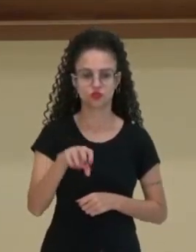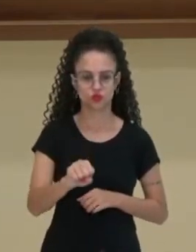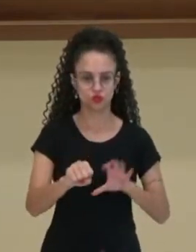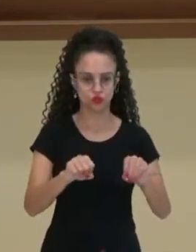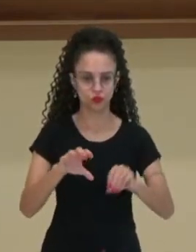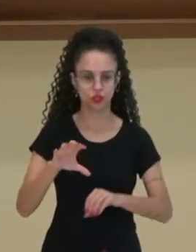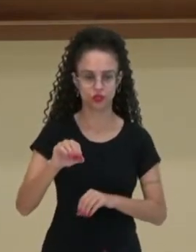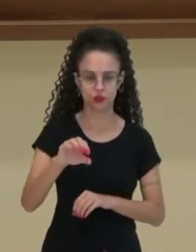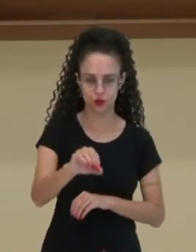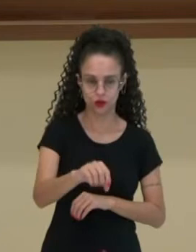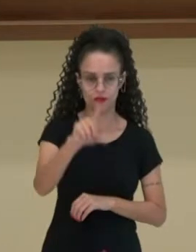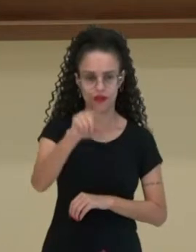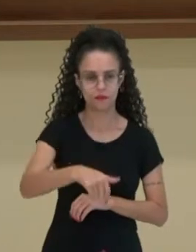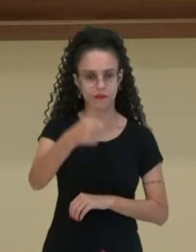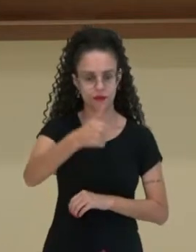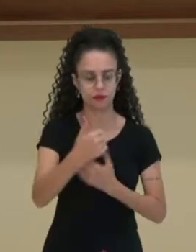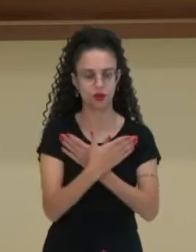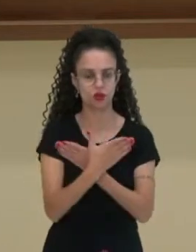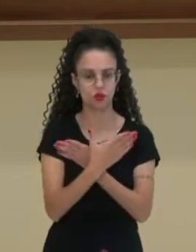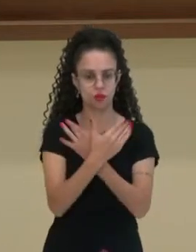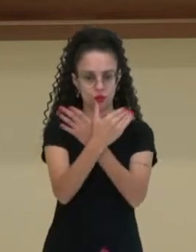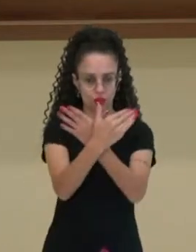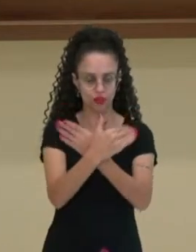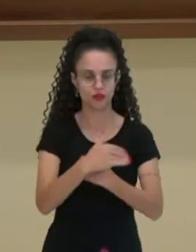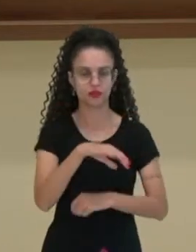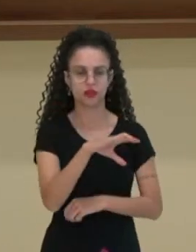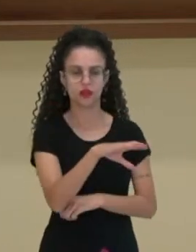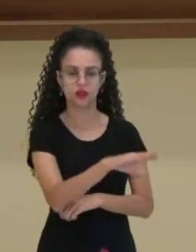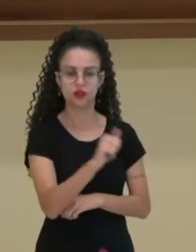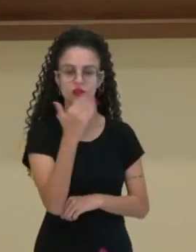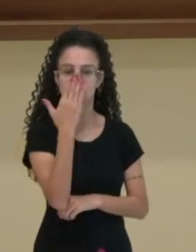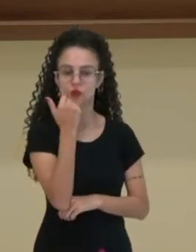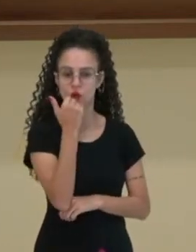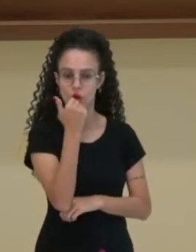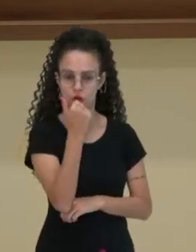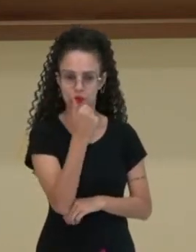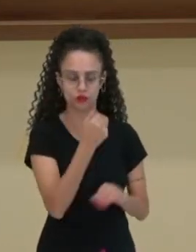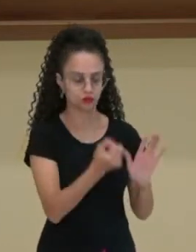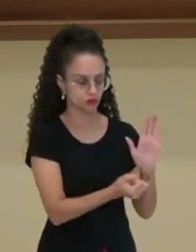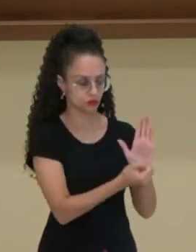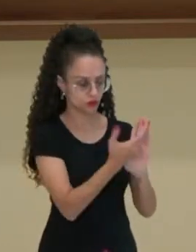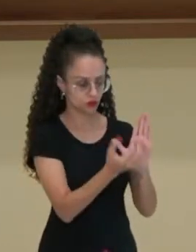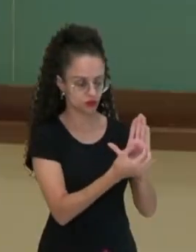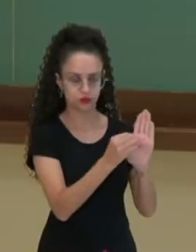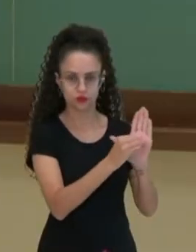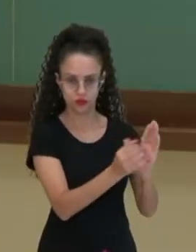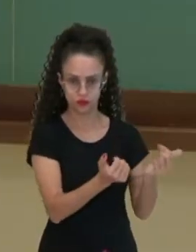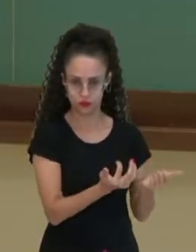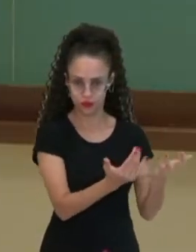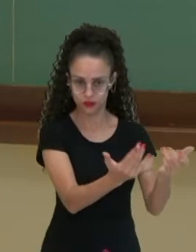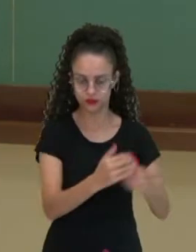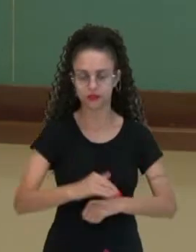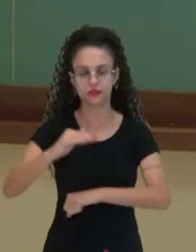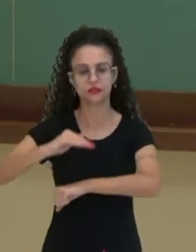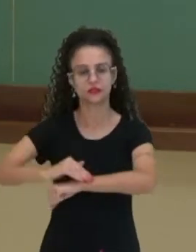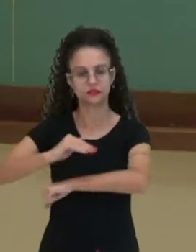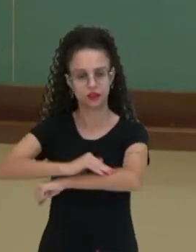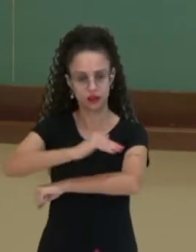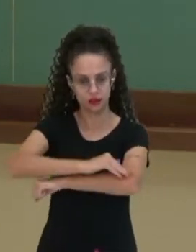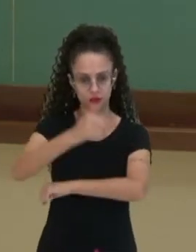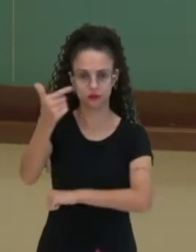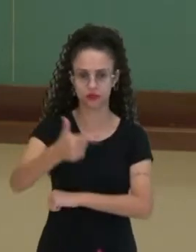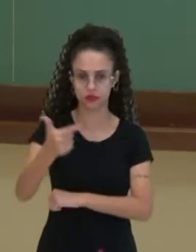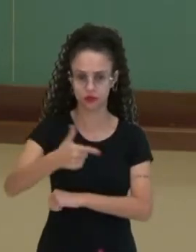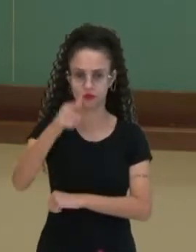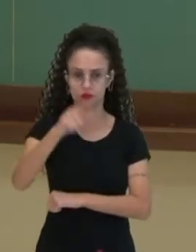primeiro consumidor, que é a borboleta, que vai se alimentar do ser autótrofo, que é a planta. O sapo, o segundo consumidor, que vai